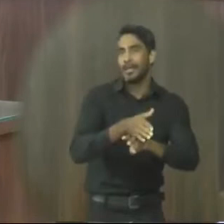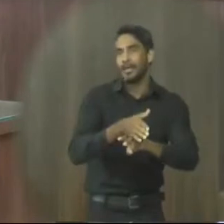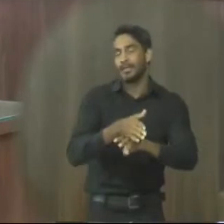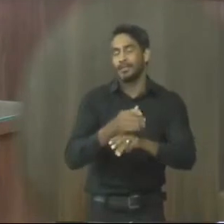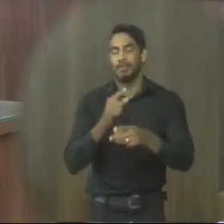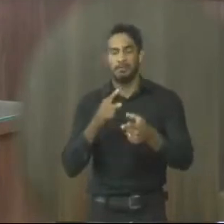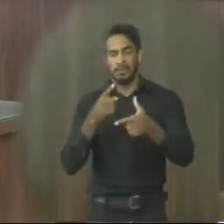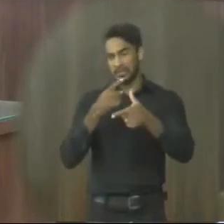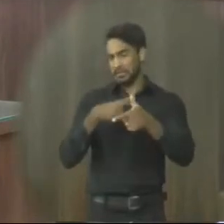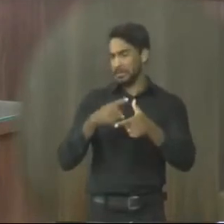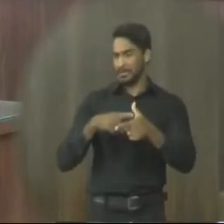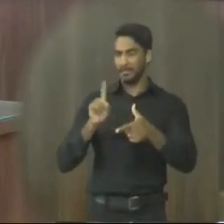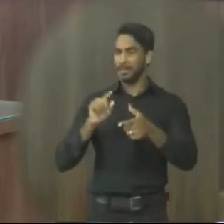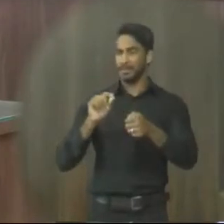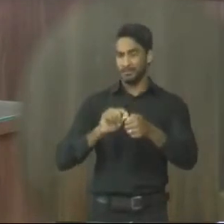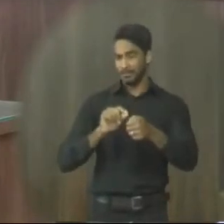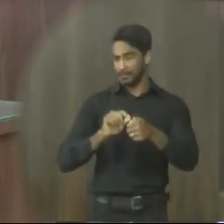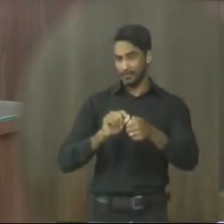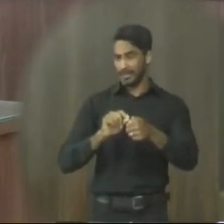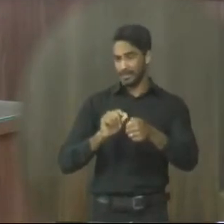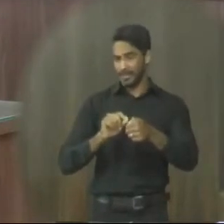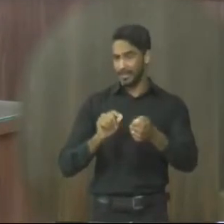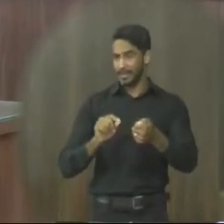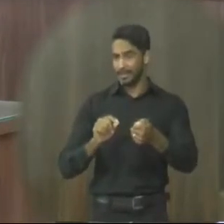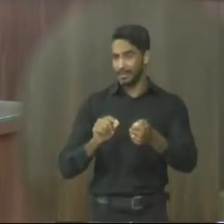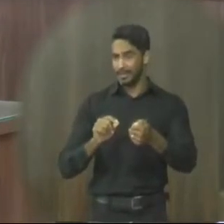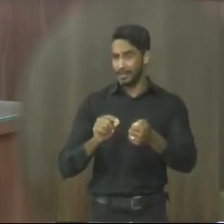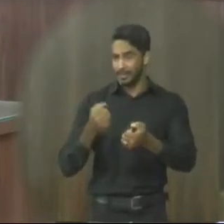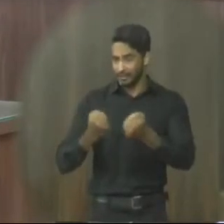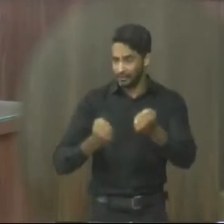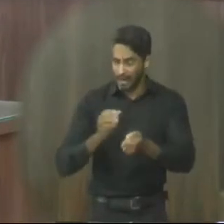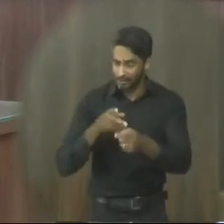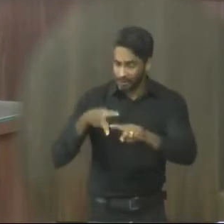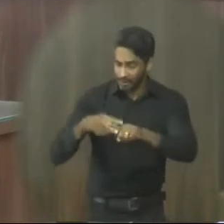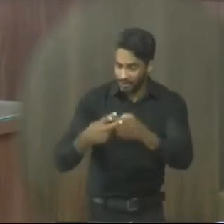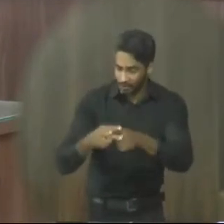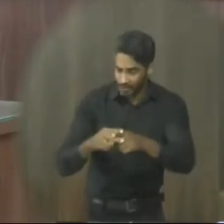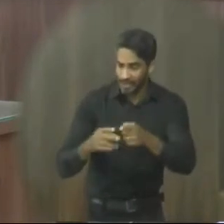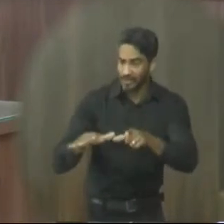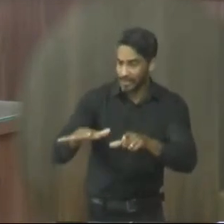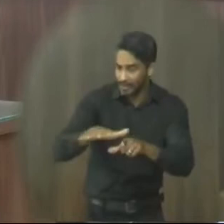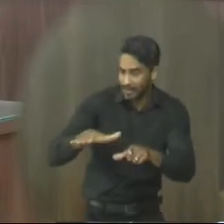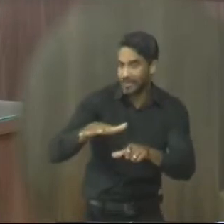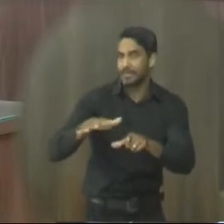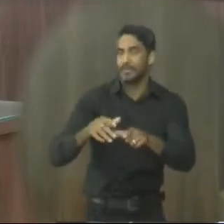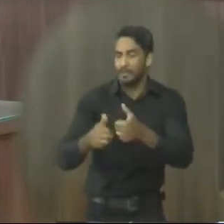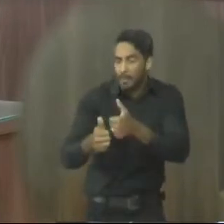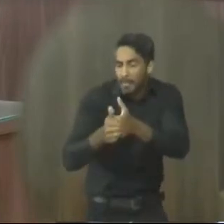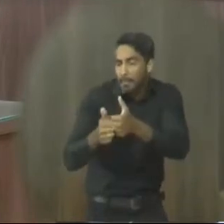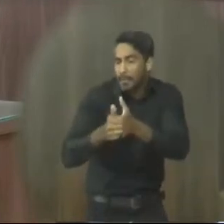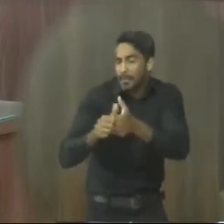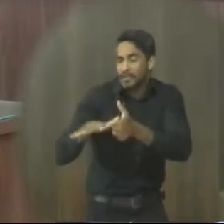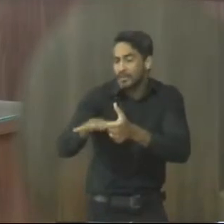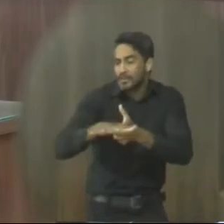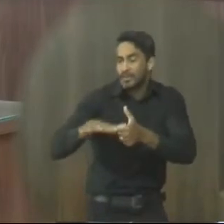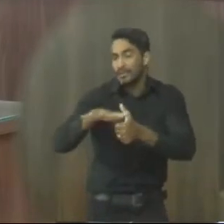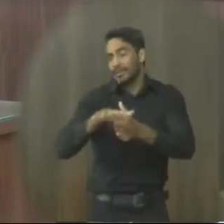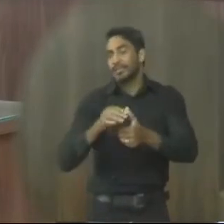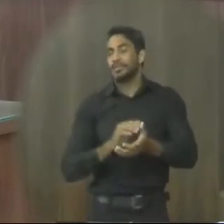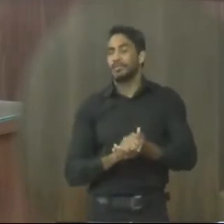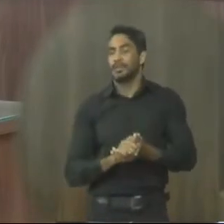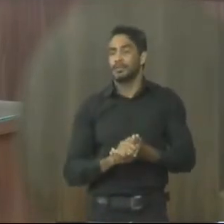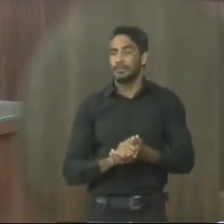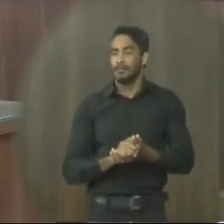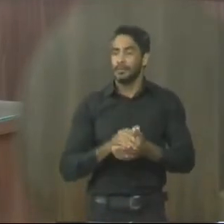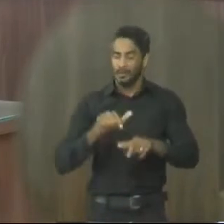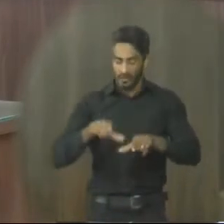vejo problema de fazer esse acesso para a patrulha sair e já buscar um outro, né, uma outra ir para a próxima região e deixar o